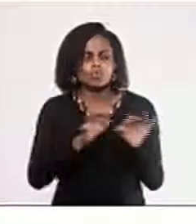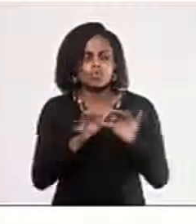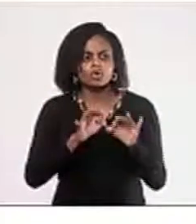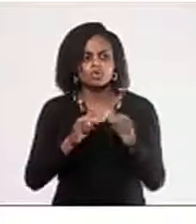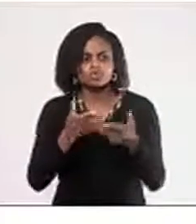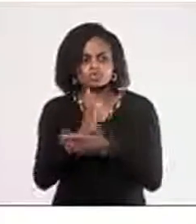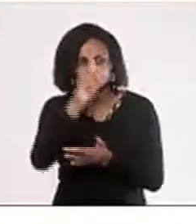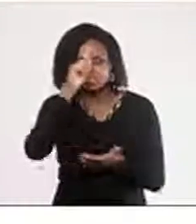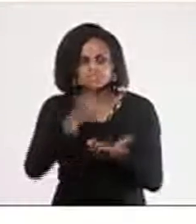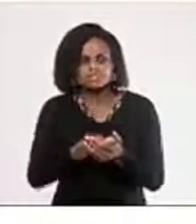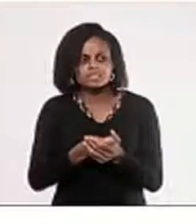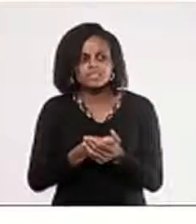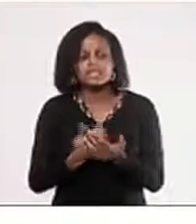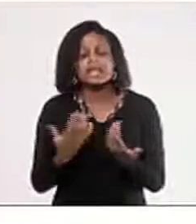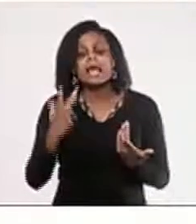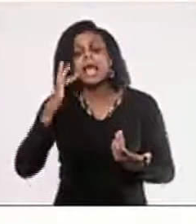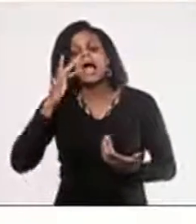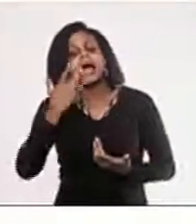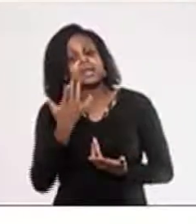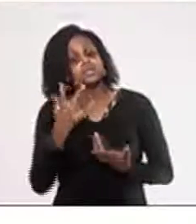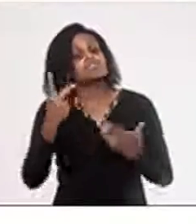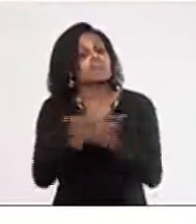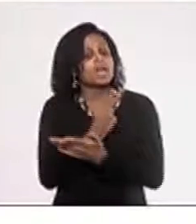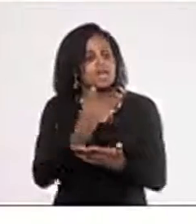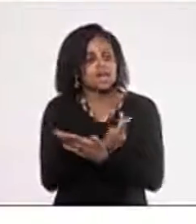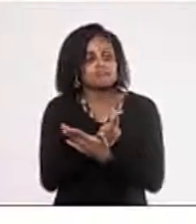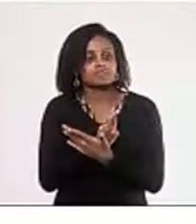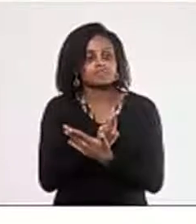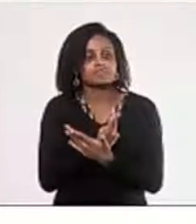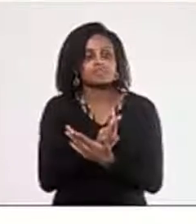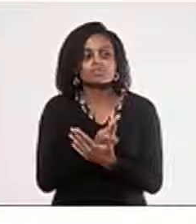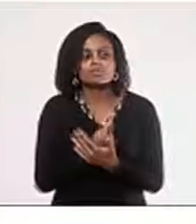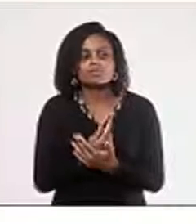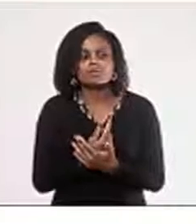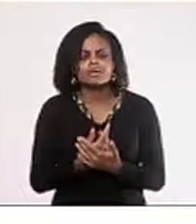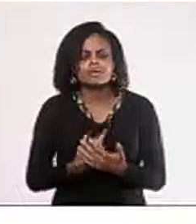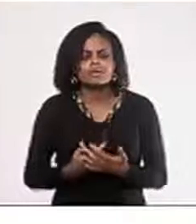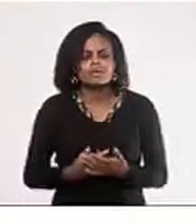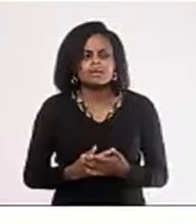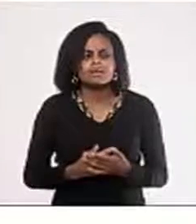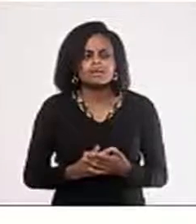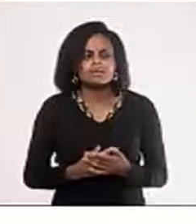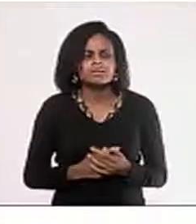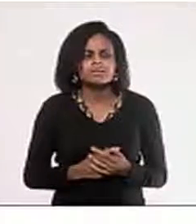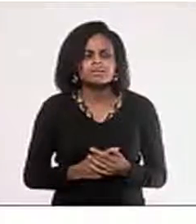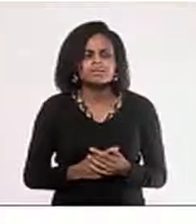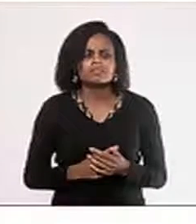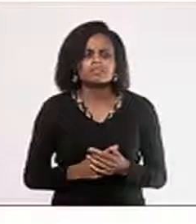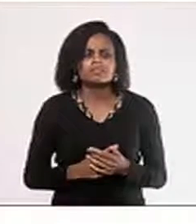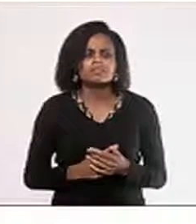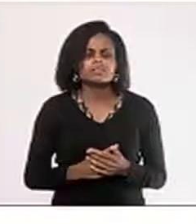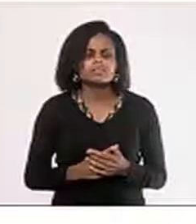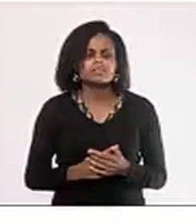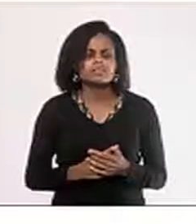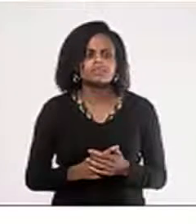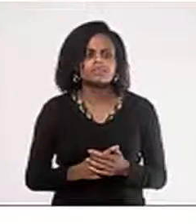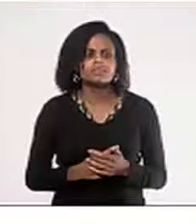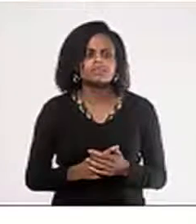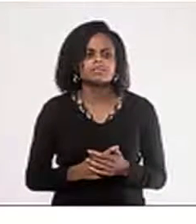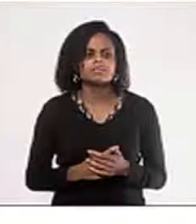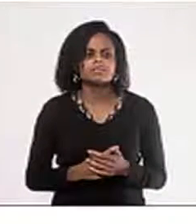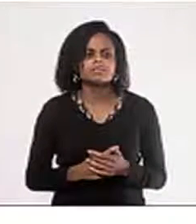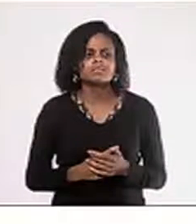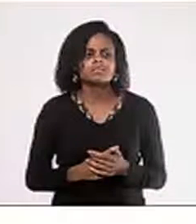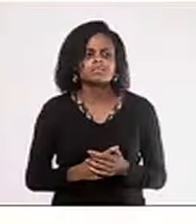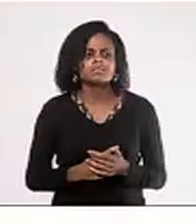coloca supostas irregularidades em gastos supérfluos de custeio. Vem aqui